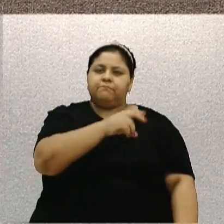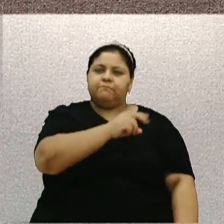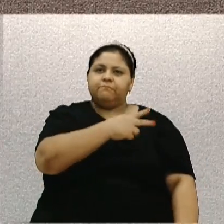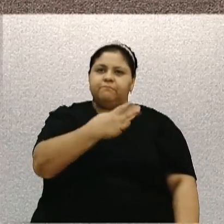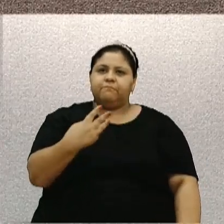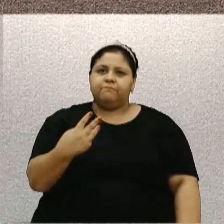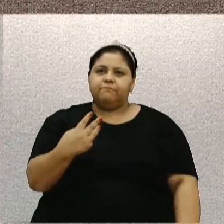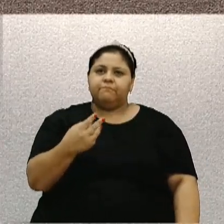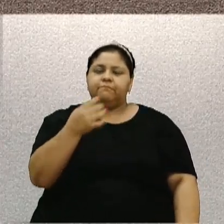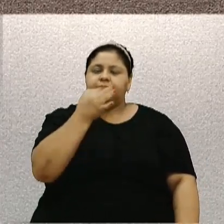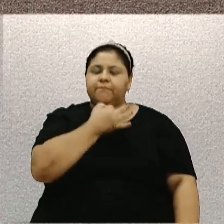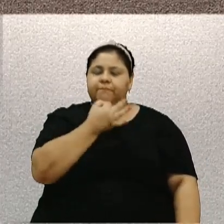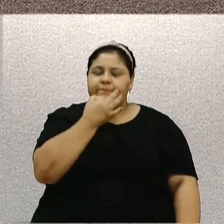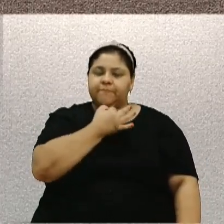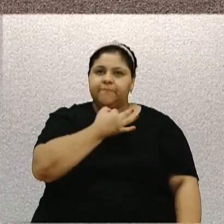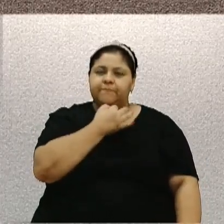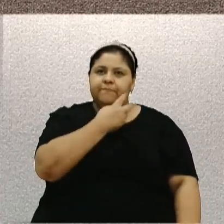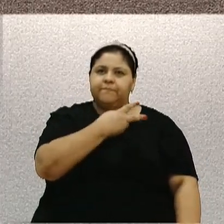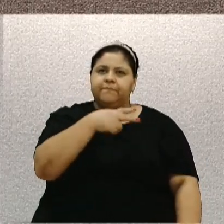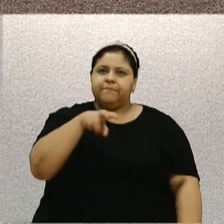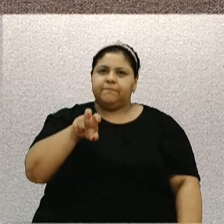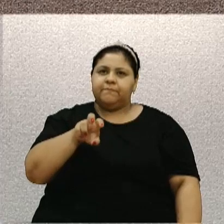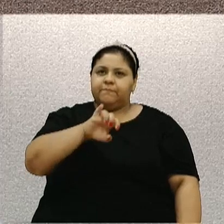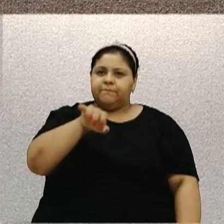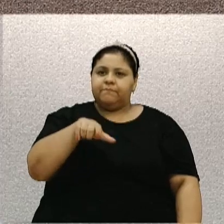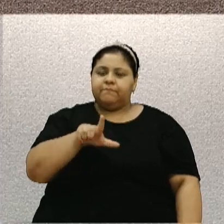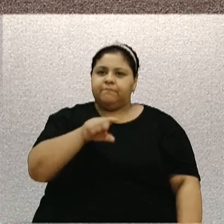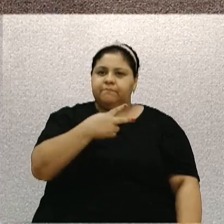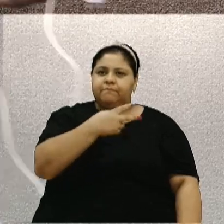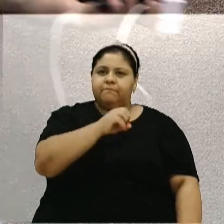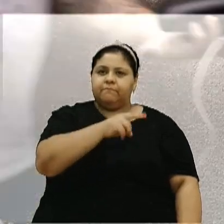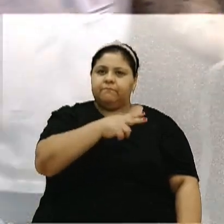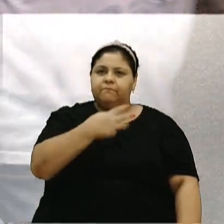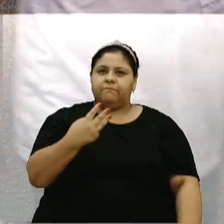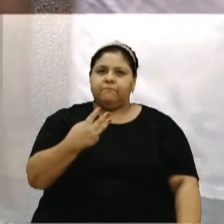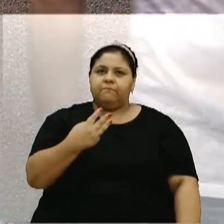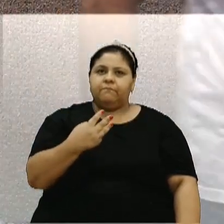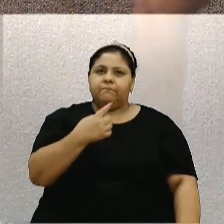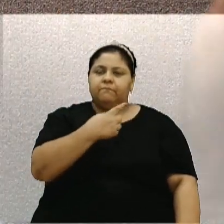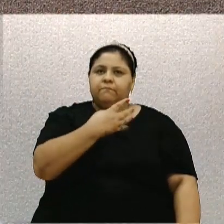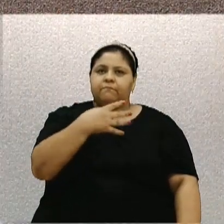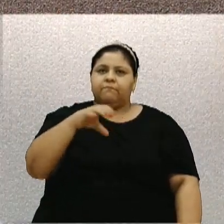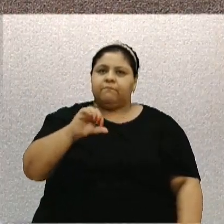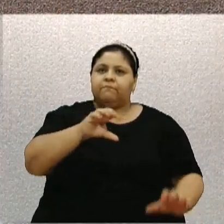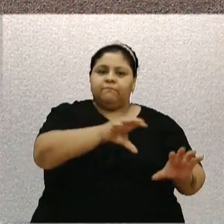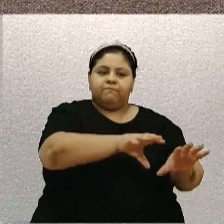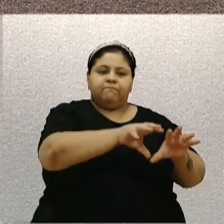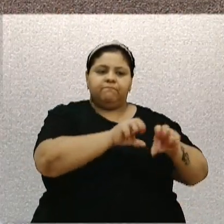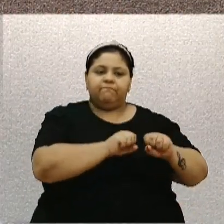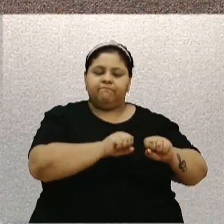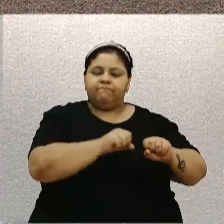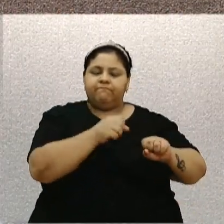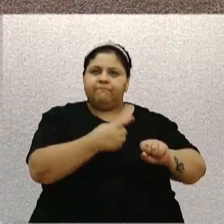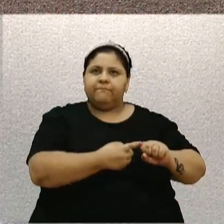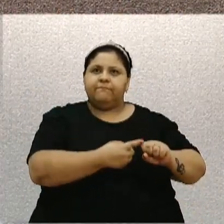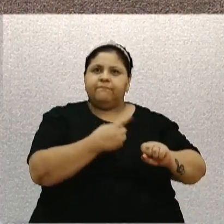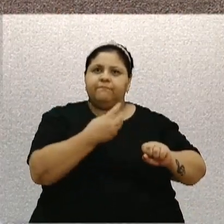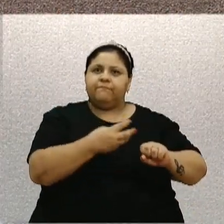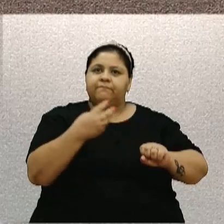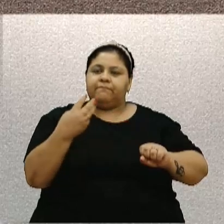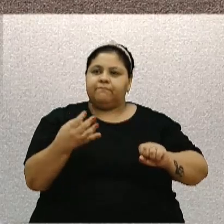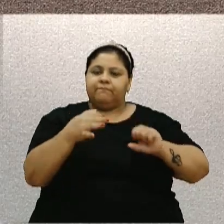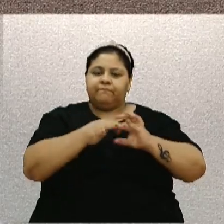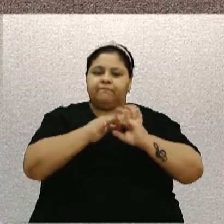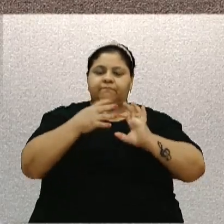127/2024. Caxias do Sul, 25 de julho de 2024, 149 anos da colonização e 134